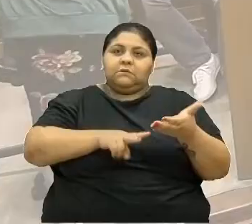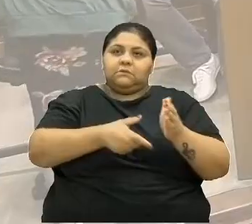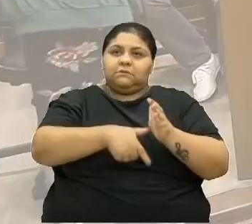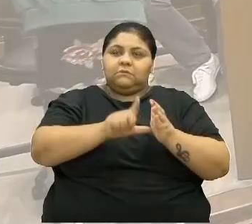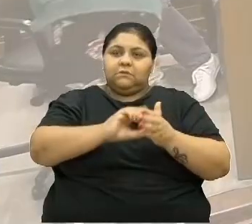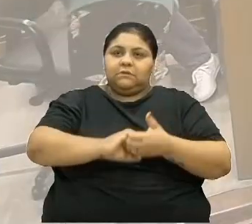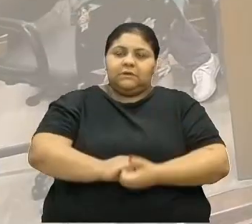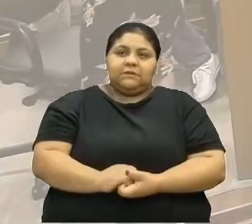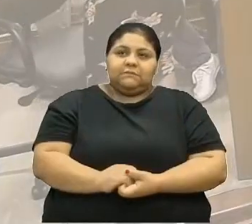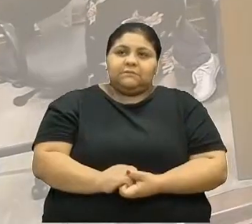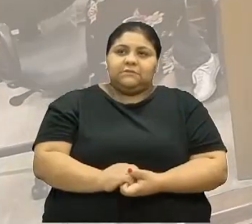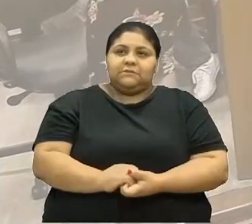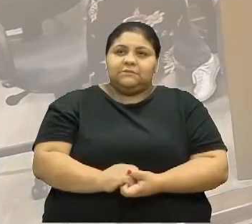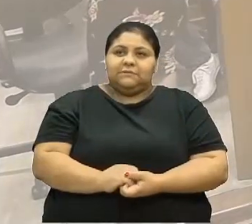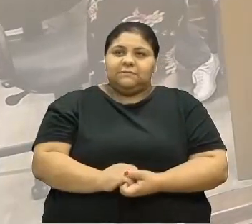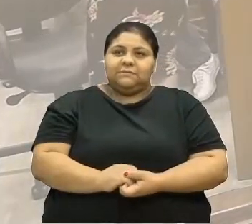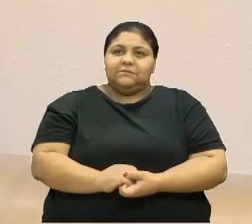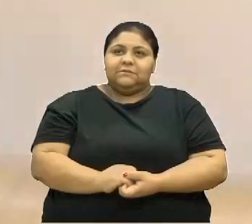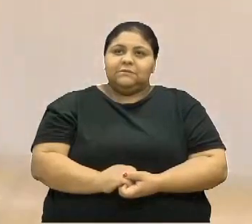realizada na primeira discussão.